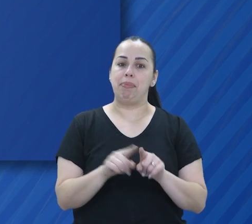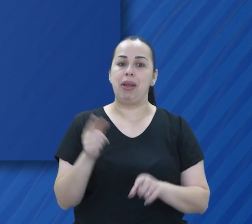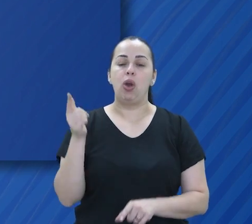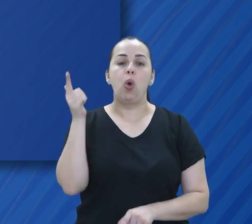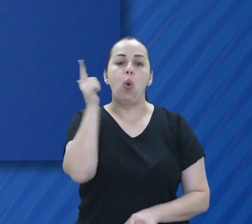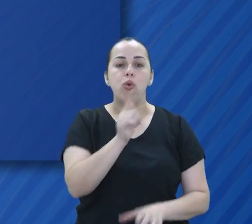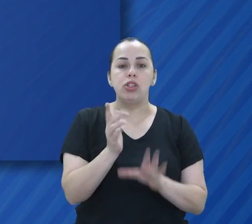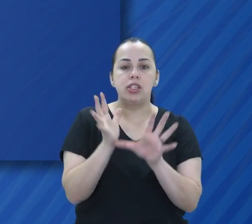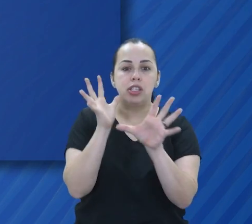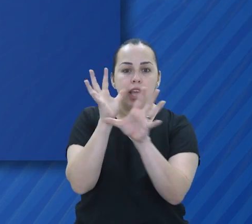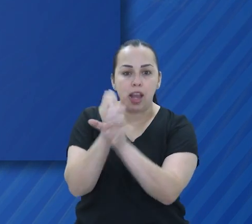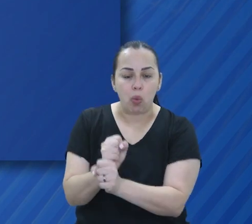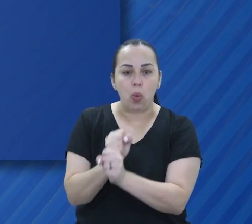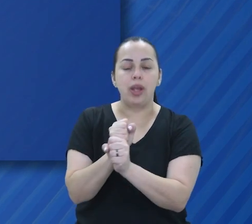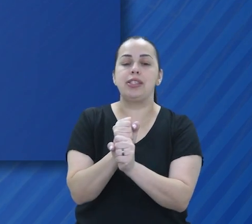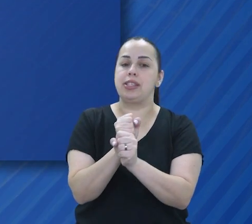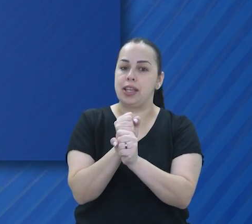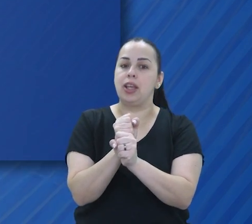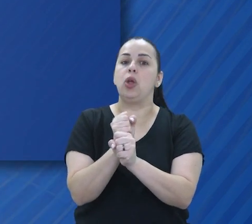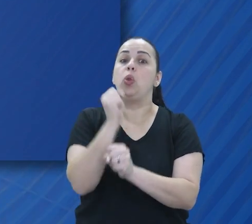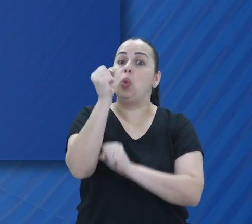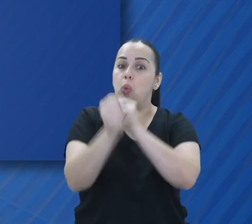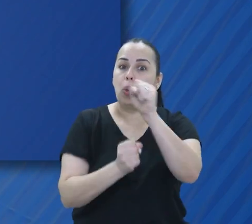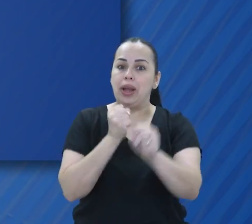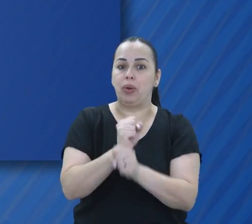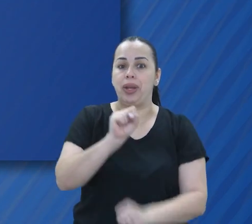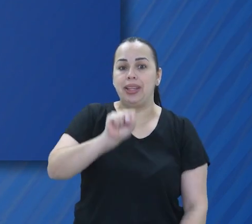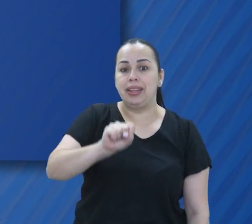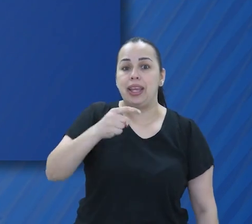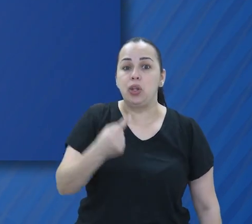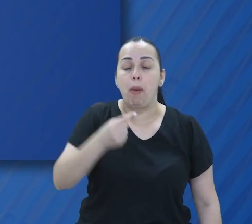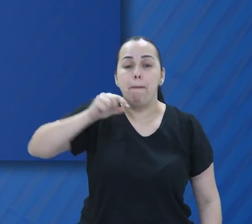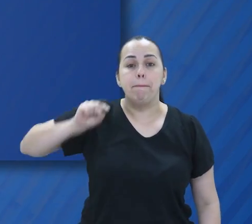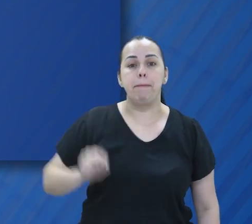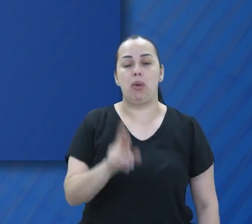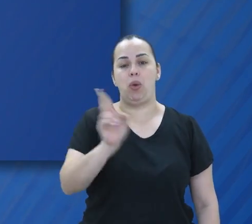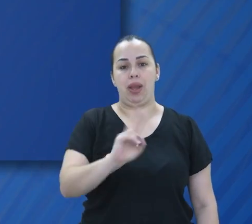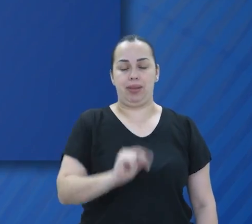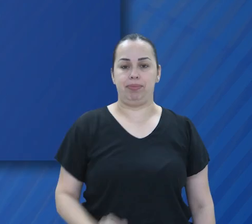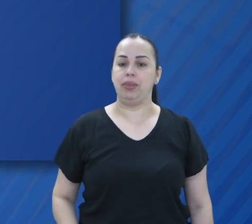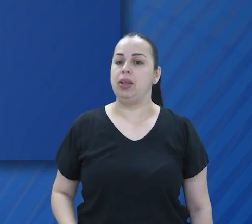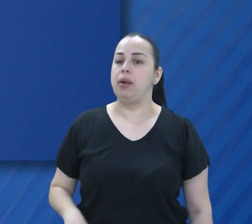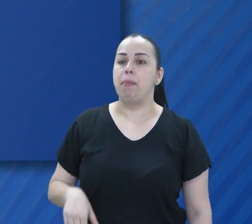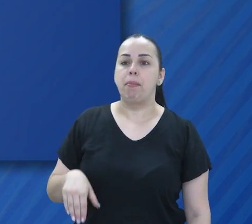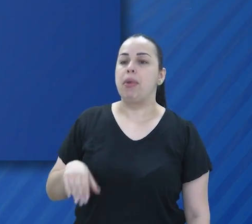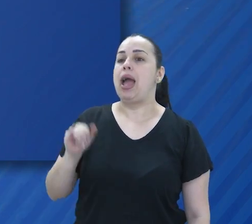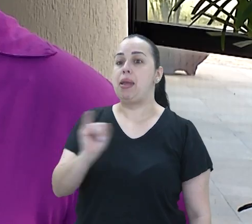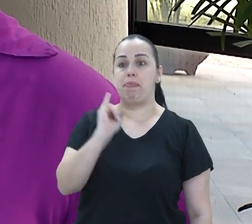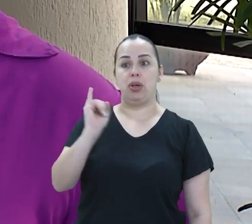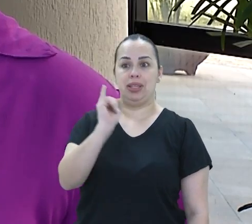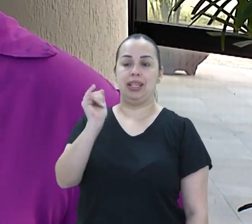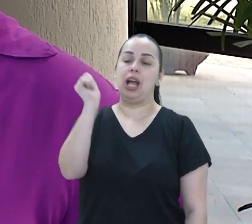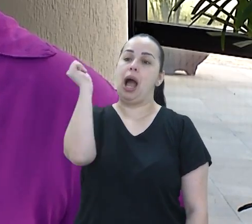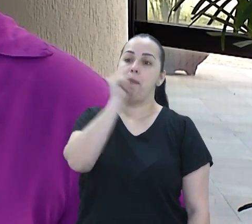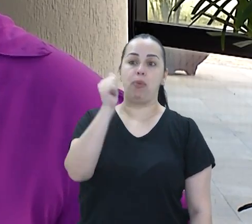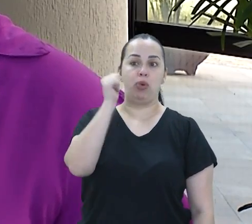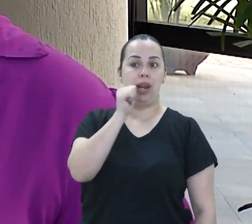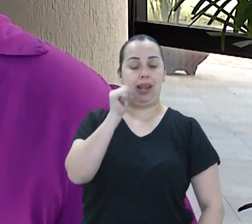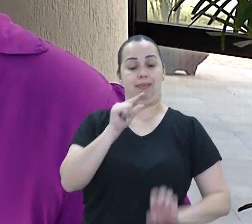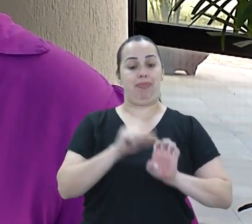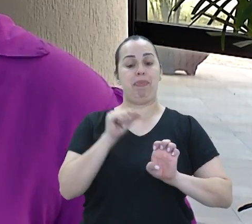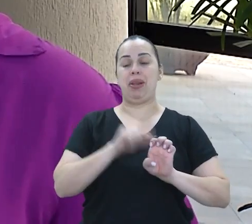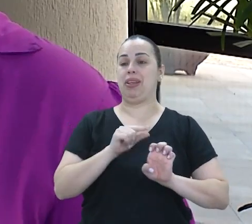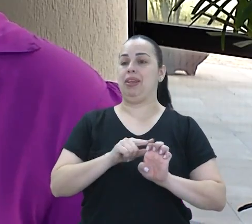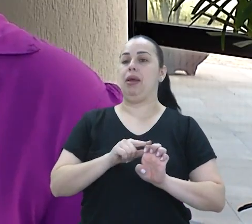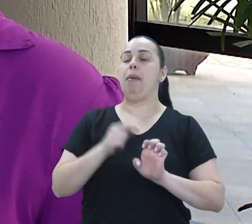a empresária deve ter alcançado ao menos R$ 81 mil de faturamento no ano anterior. É importante que a